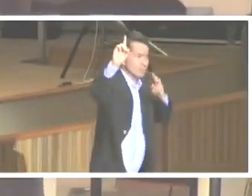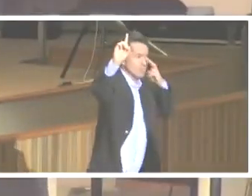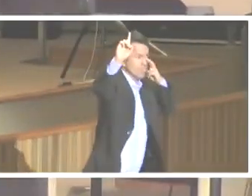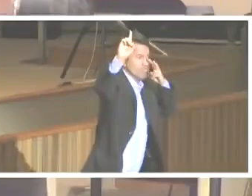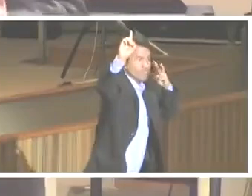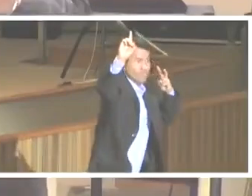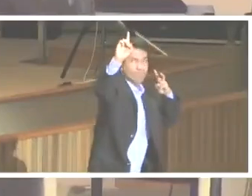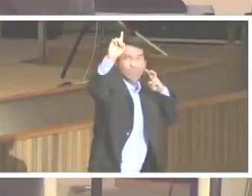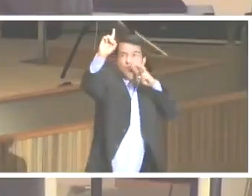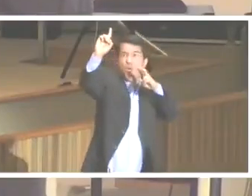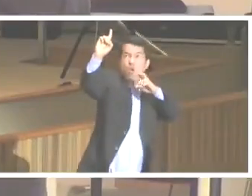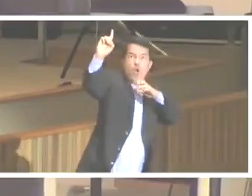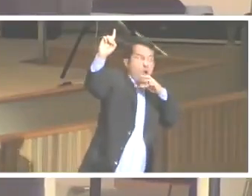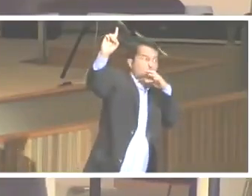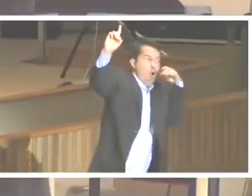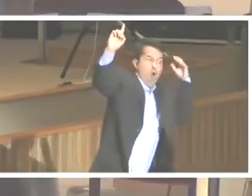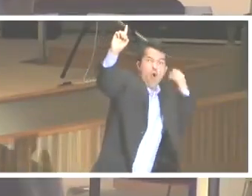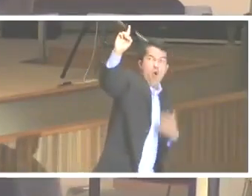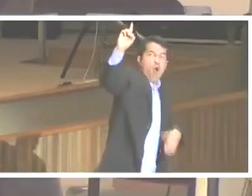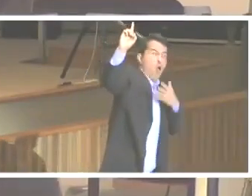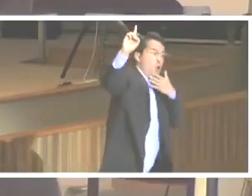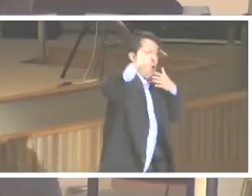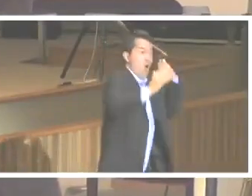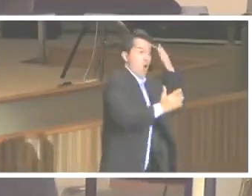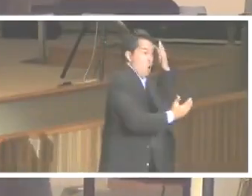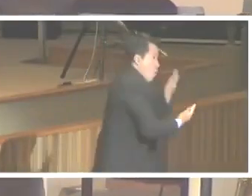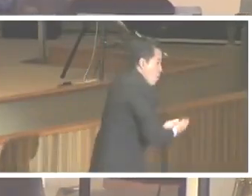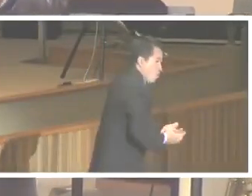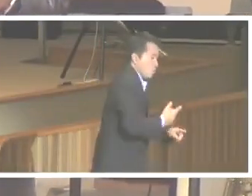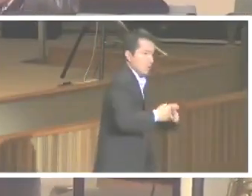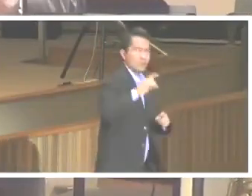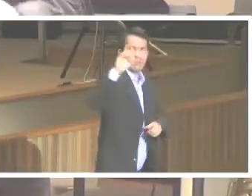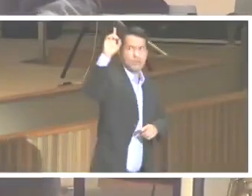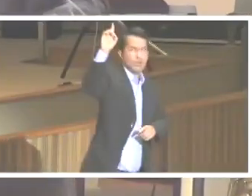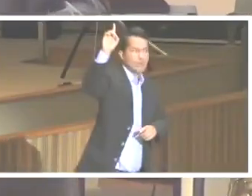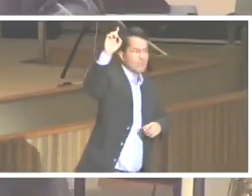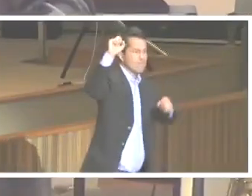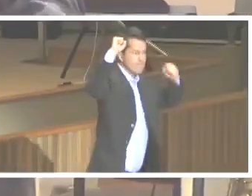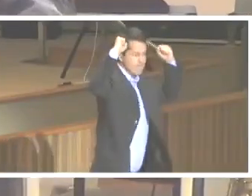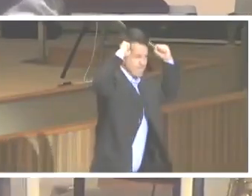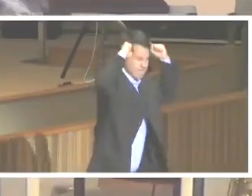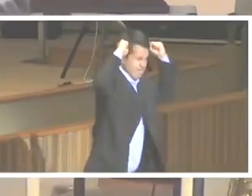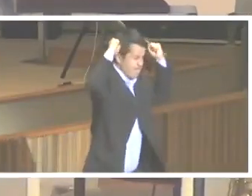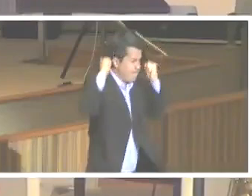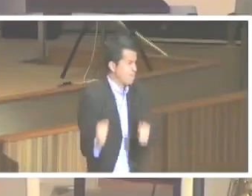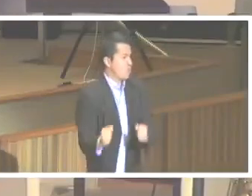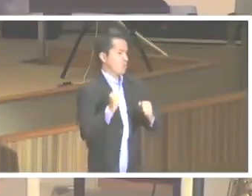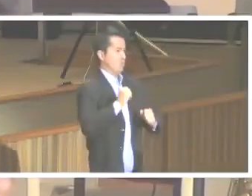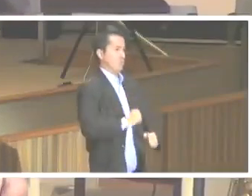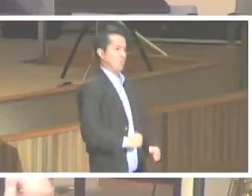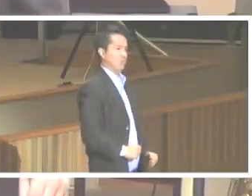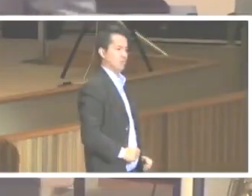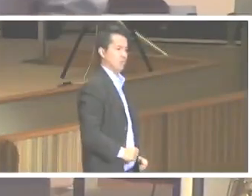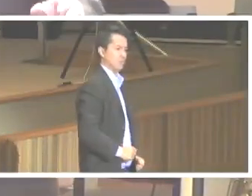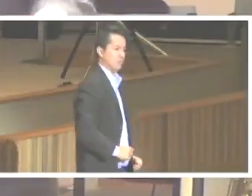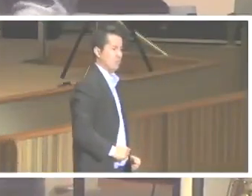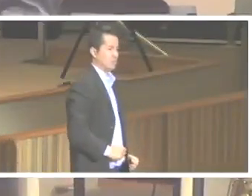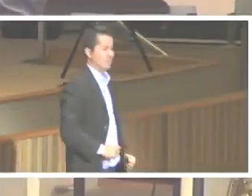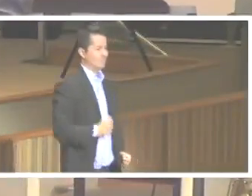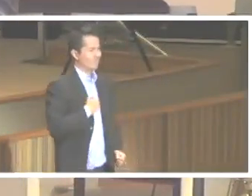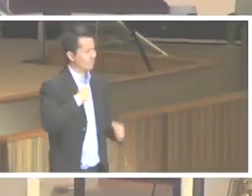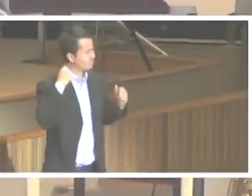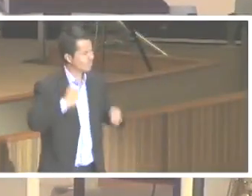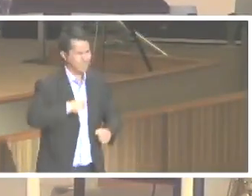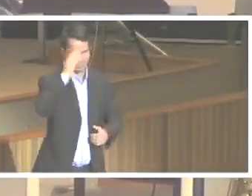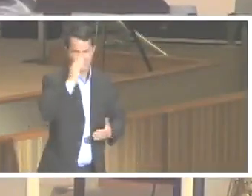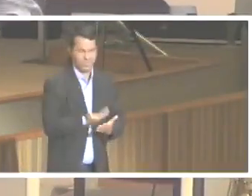o tamanho do meu deus diante dos meus próprios olhos se eu não enxergar a